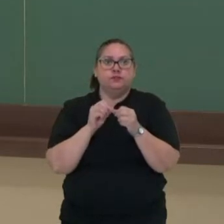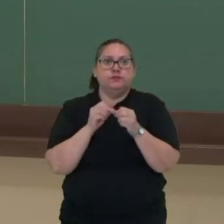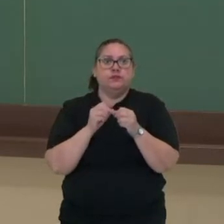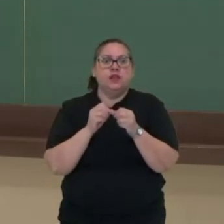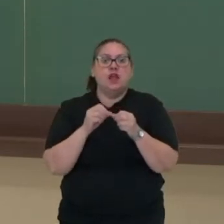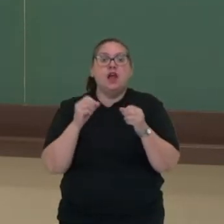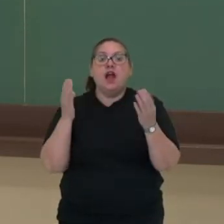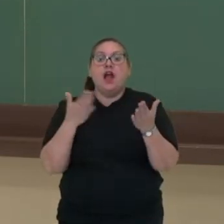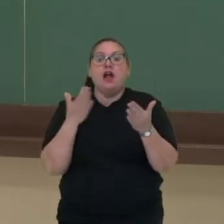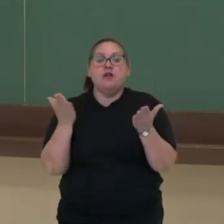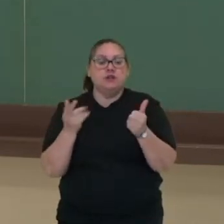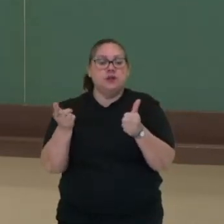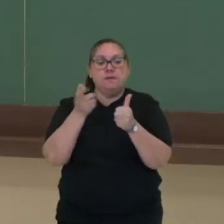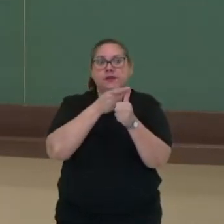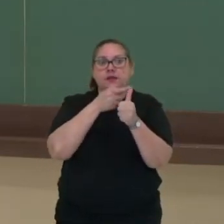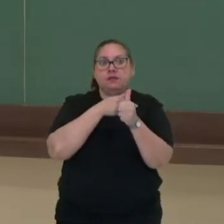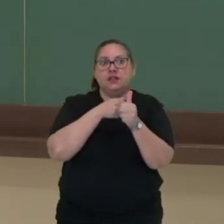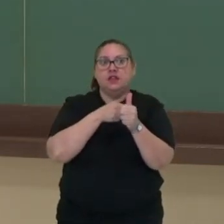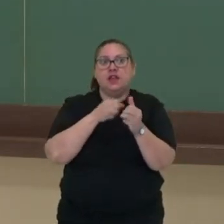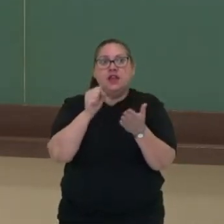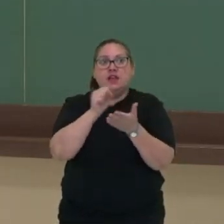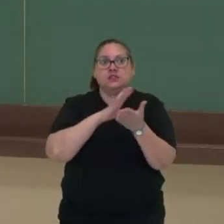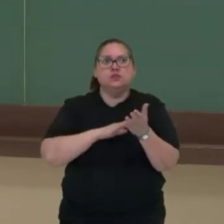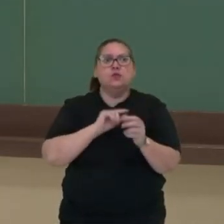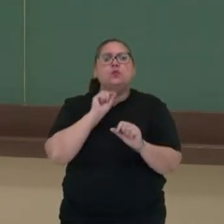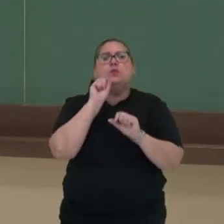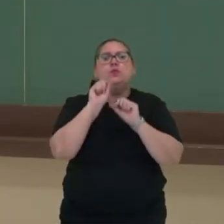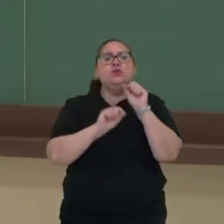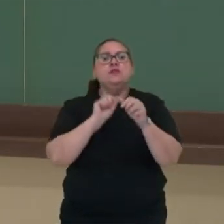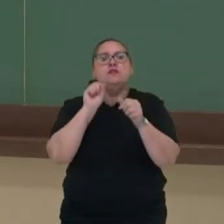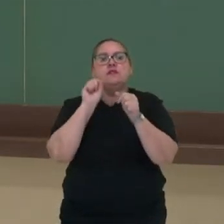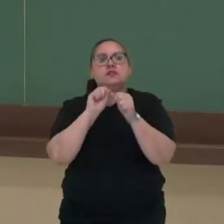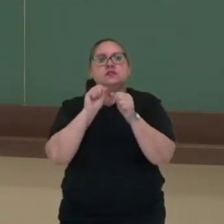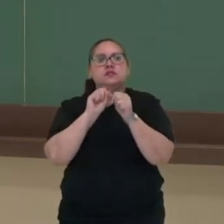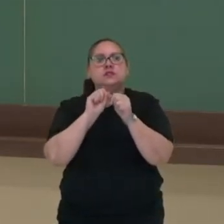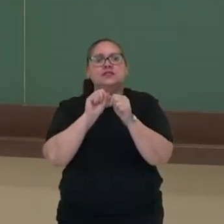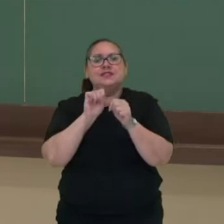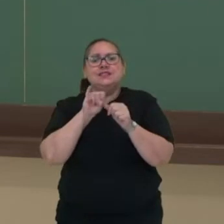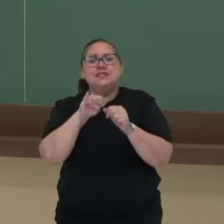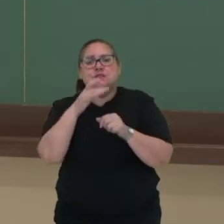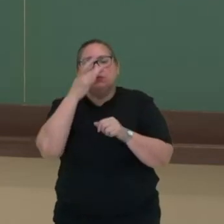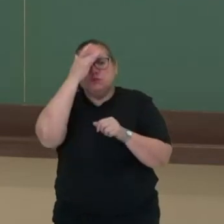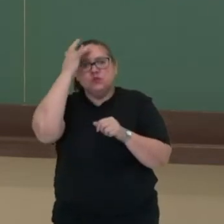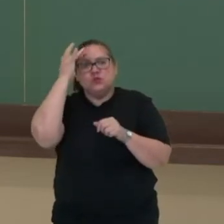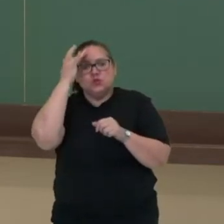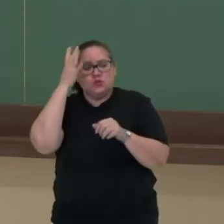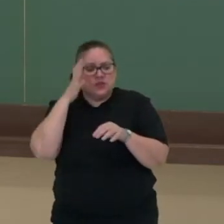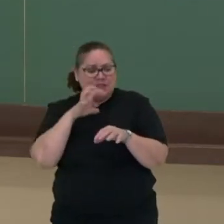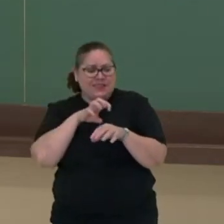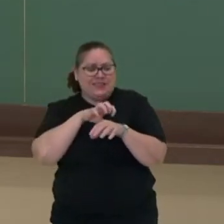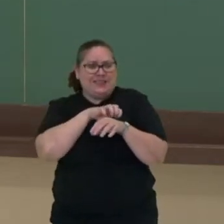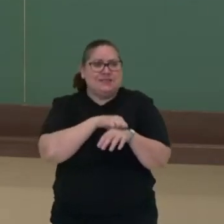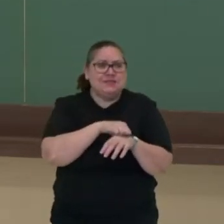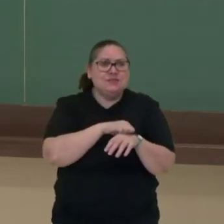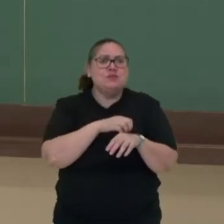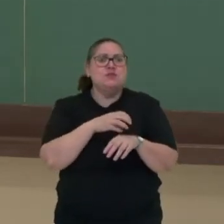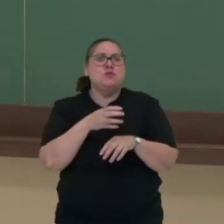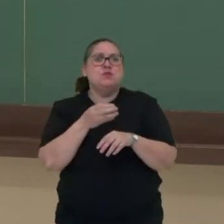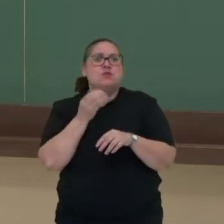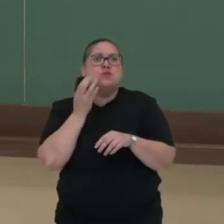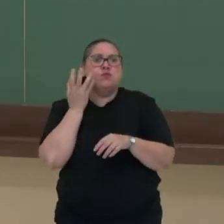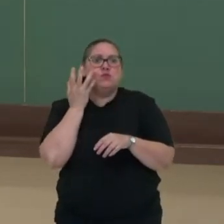nossa primeira atividade. O que deve ser feito caso uma pessoa seja mordida por um